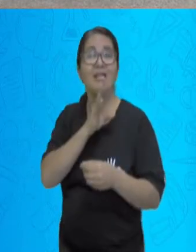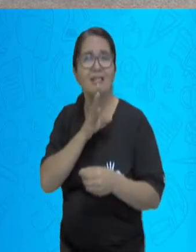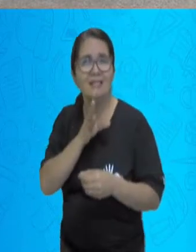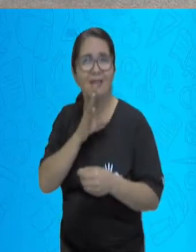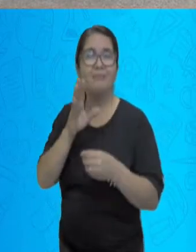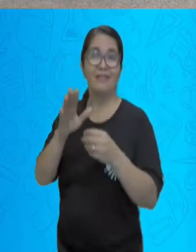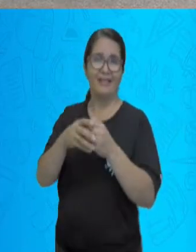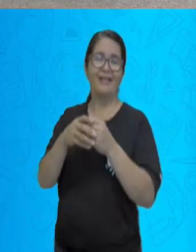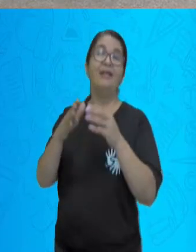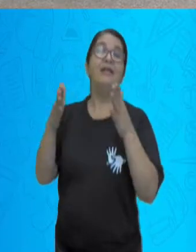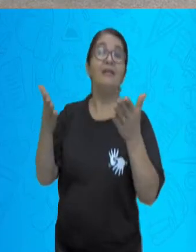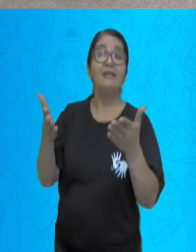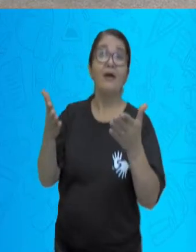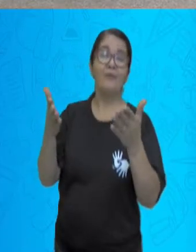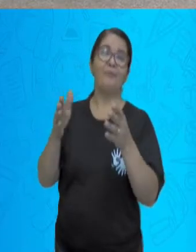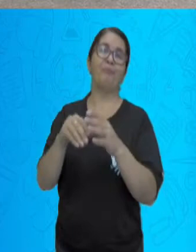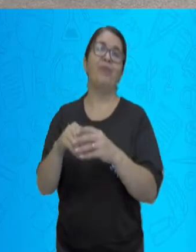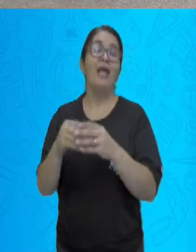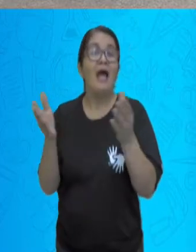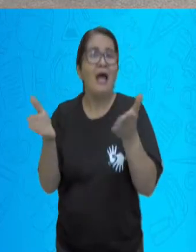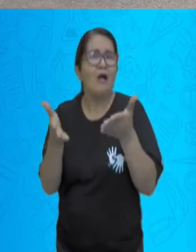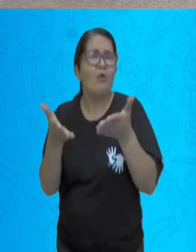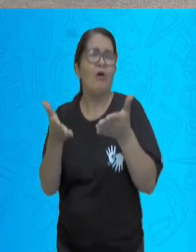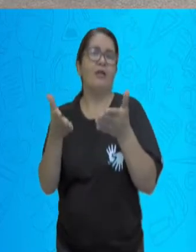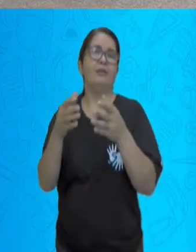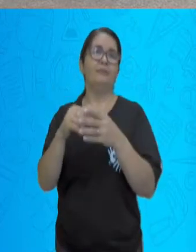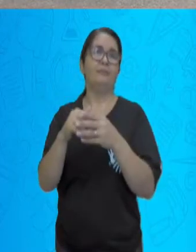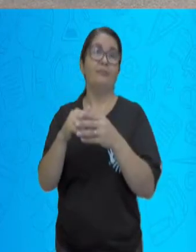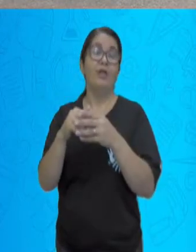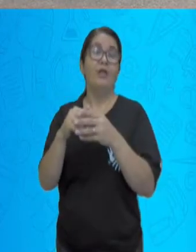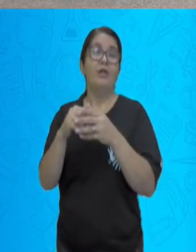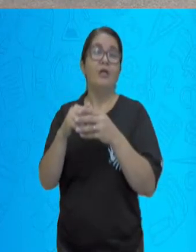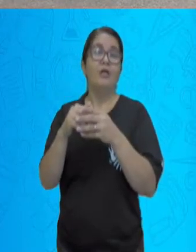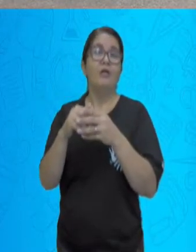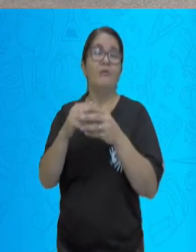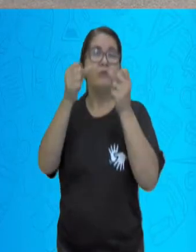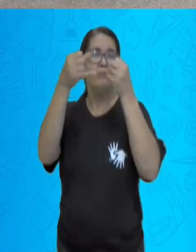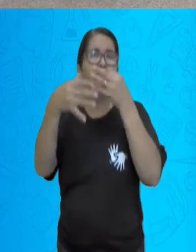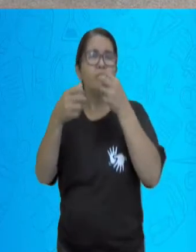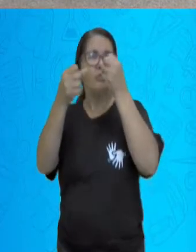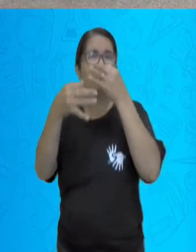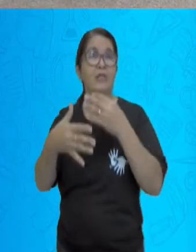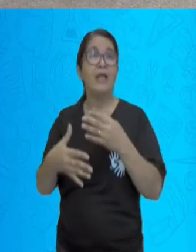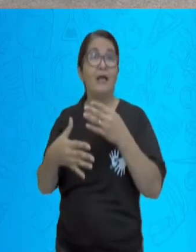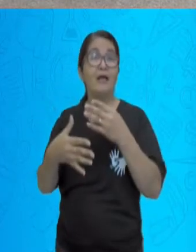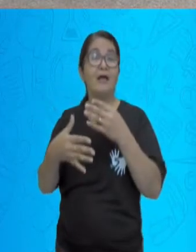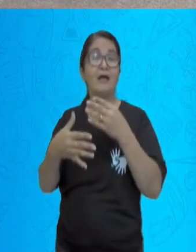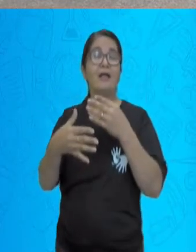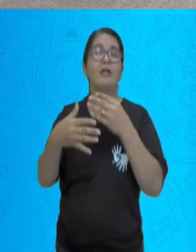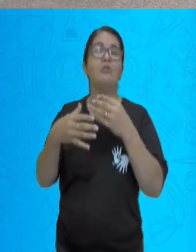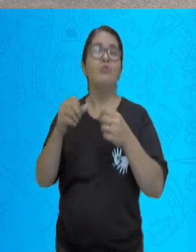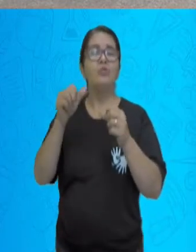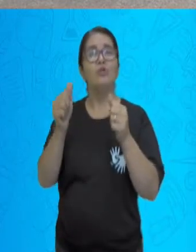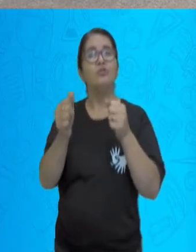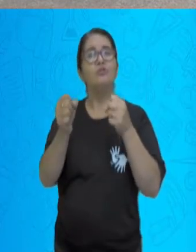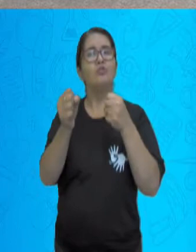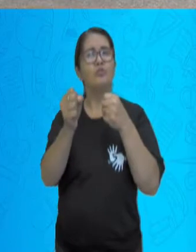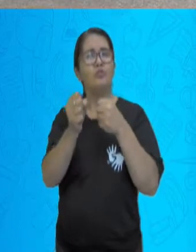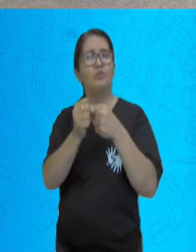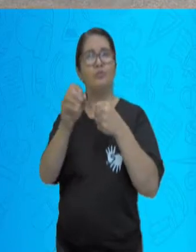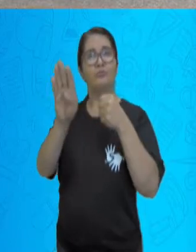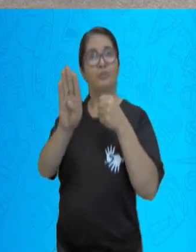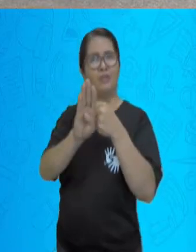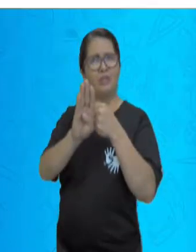existência própria. Agora, vamos falar sobre o substantivo abstrato. O abstrato é aquele